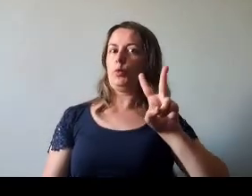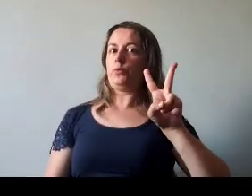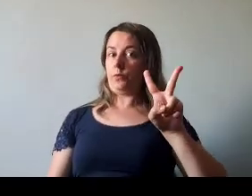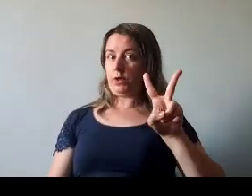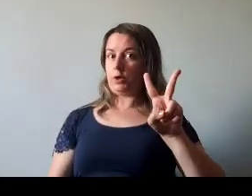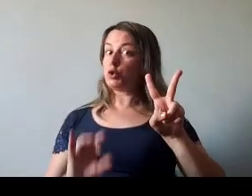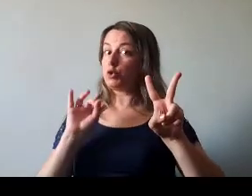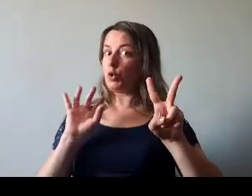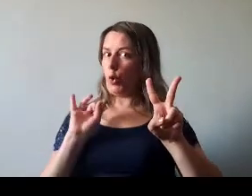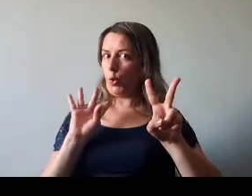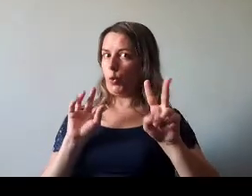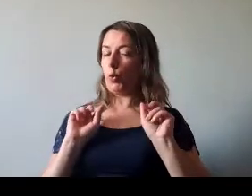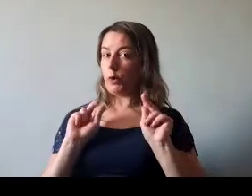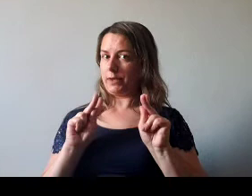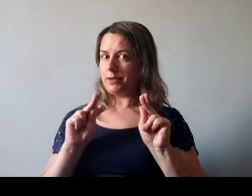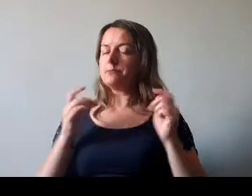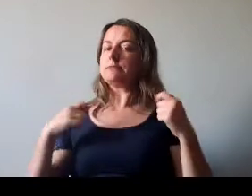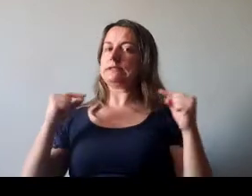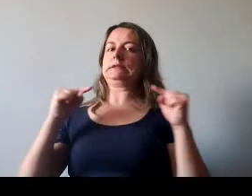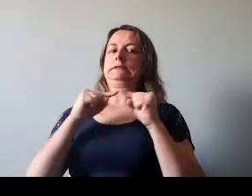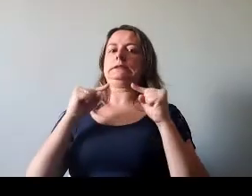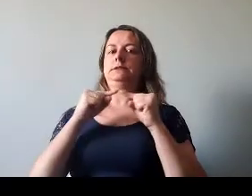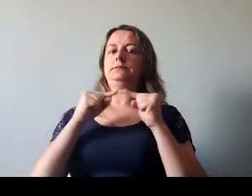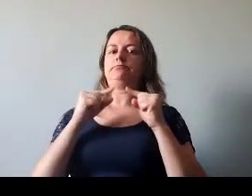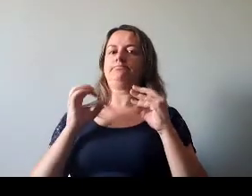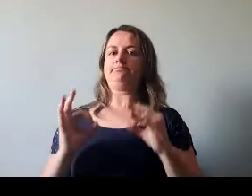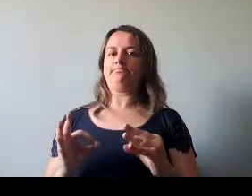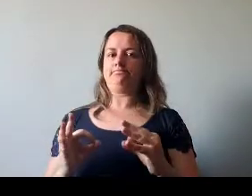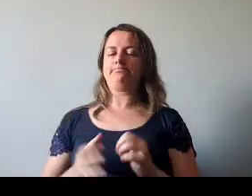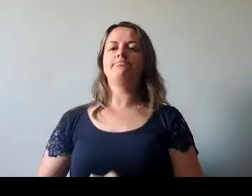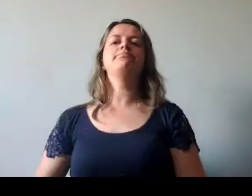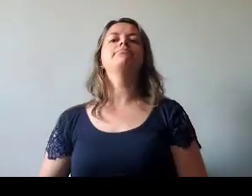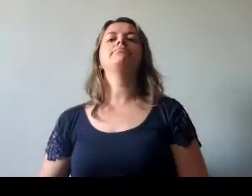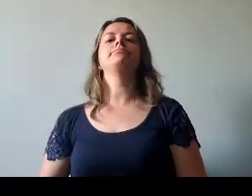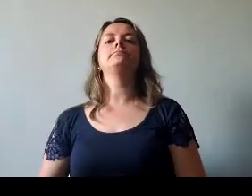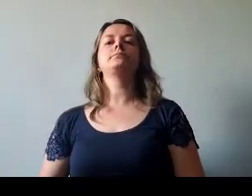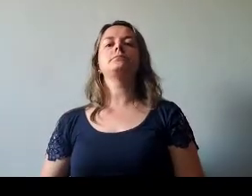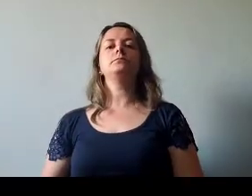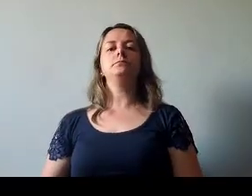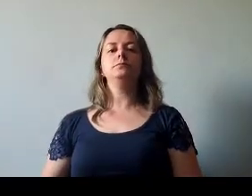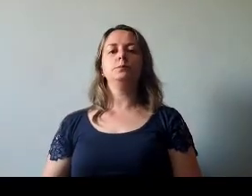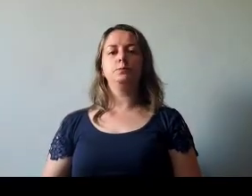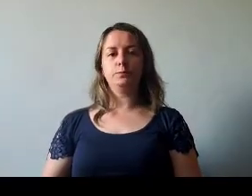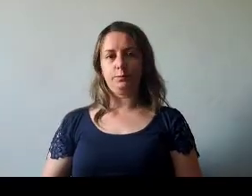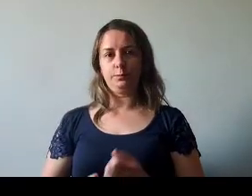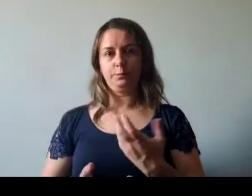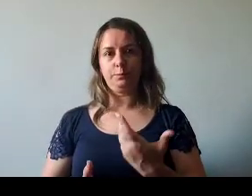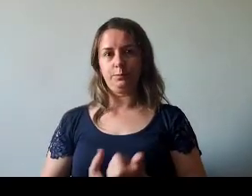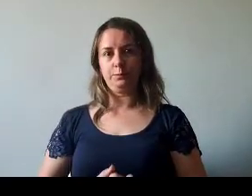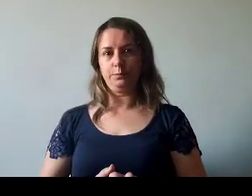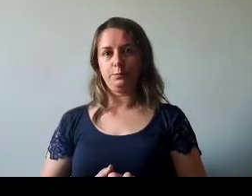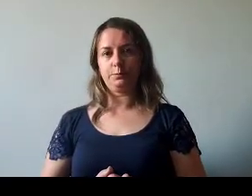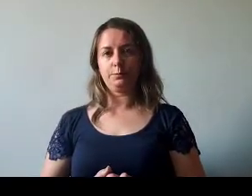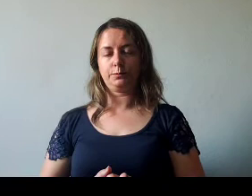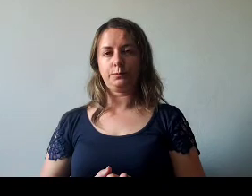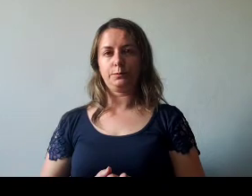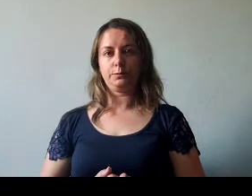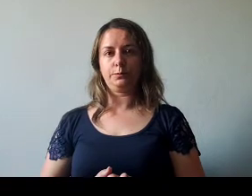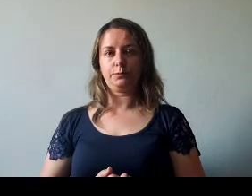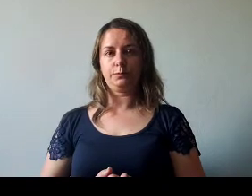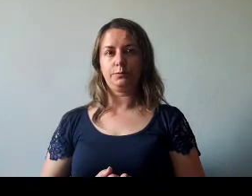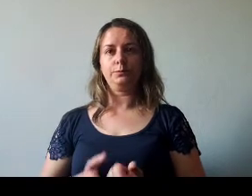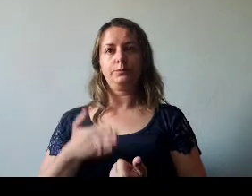usar só no lugar certo. Bom, e aí eu vou ter